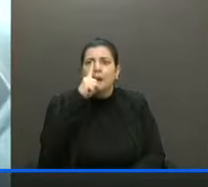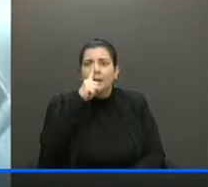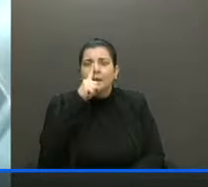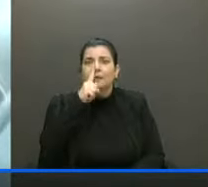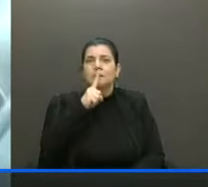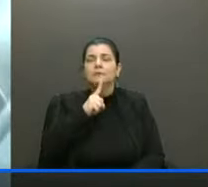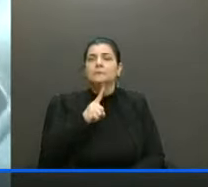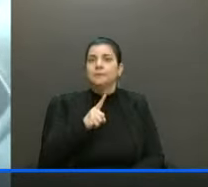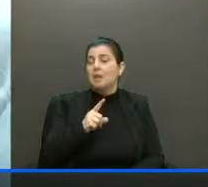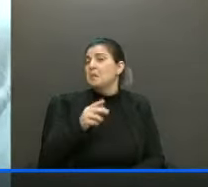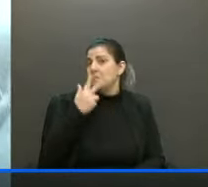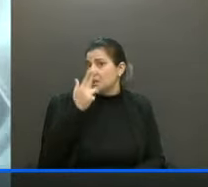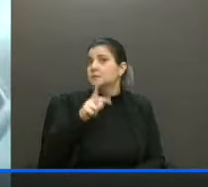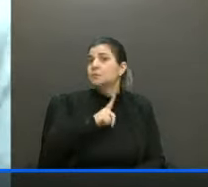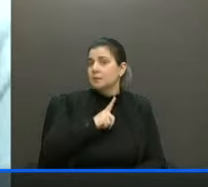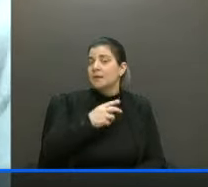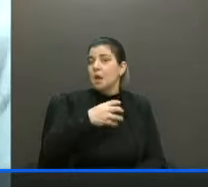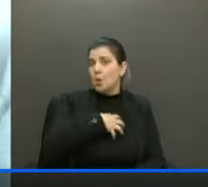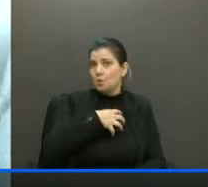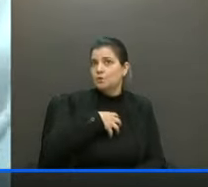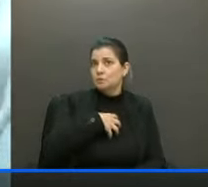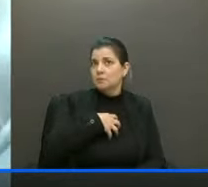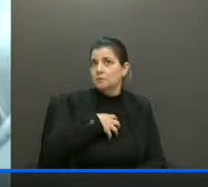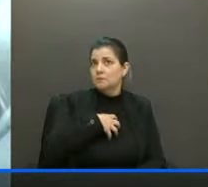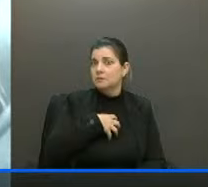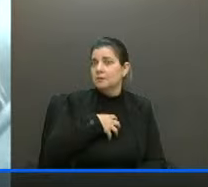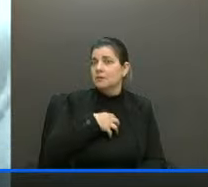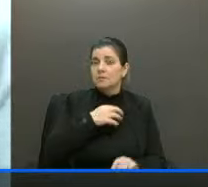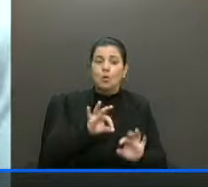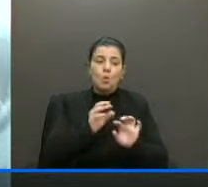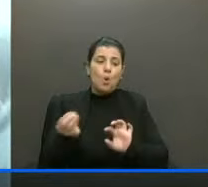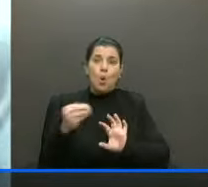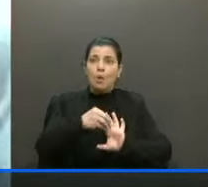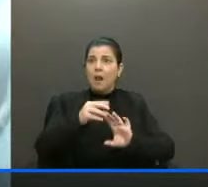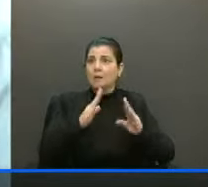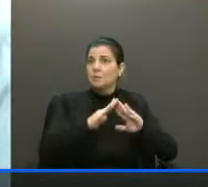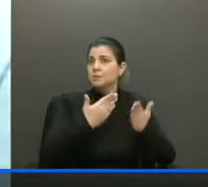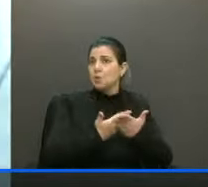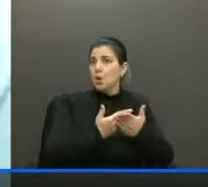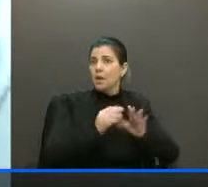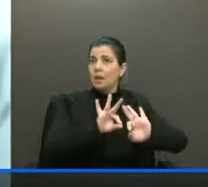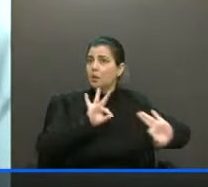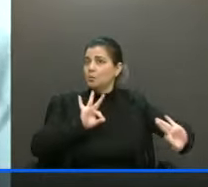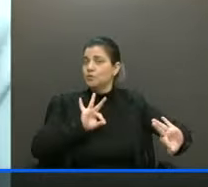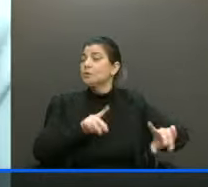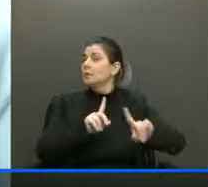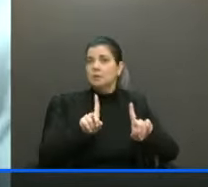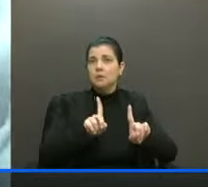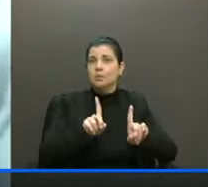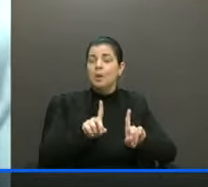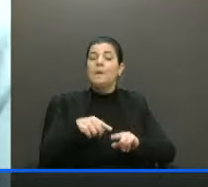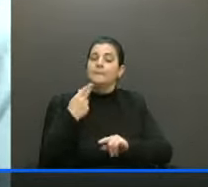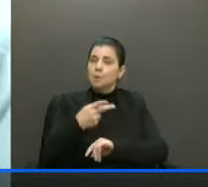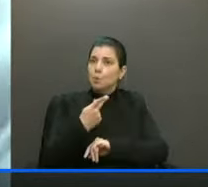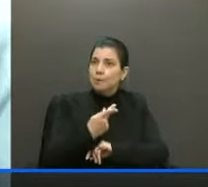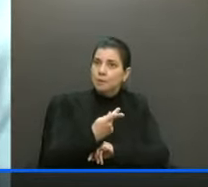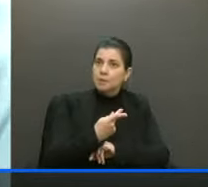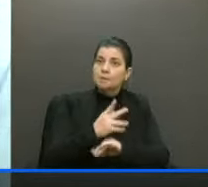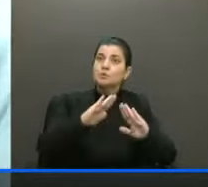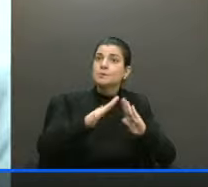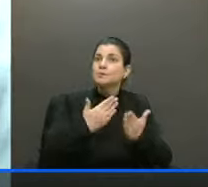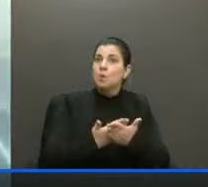tenha condições de deslocamento, colocá-la se deslocar. Então, a gente busca, sim, a escola o mais próximo possível da casa